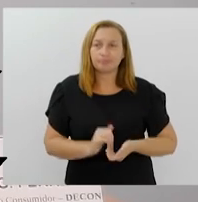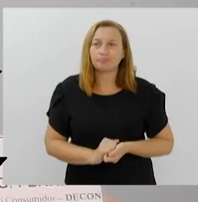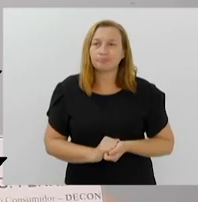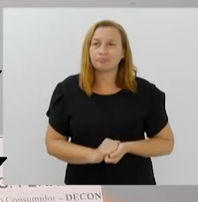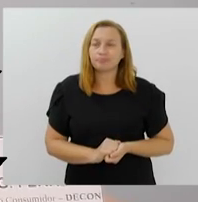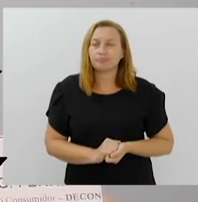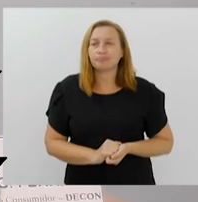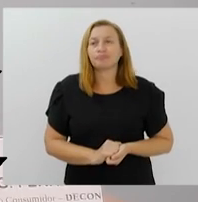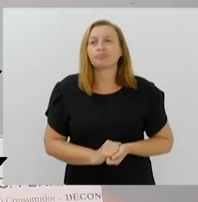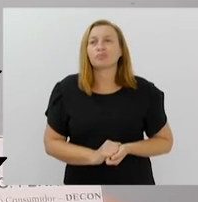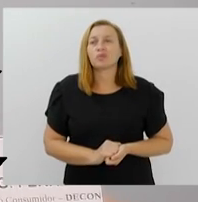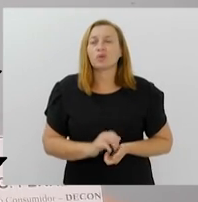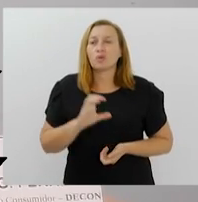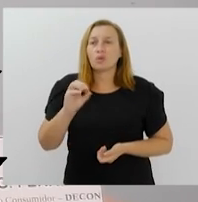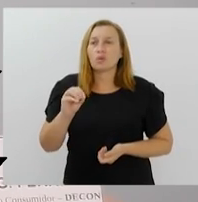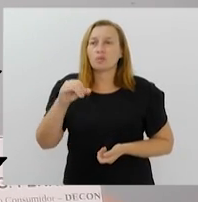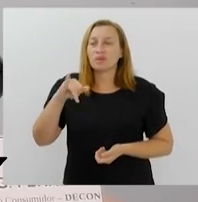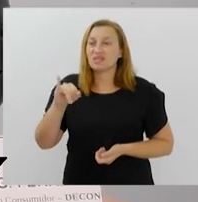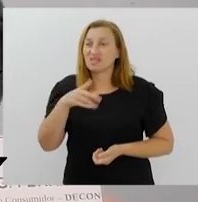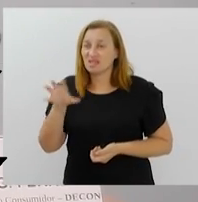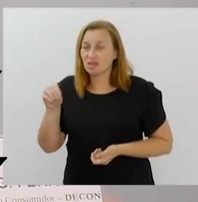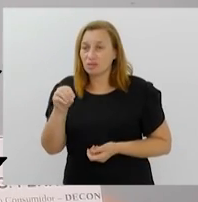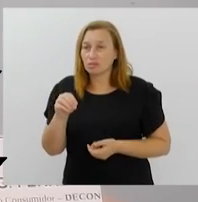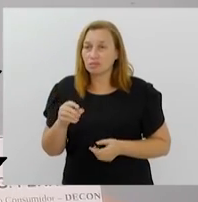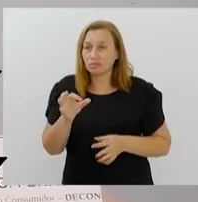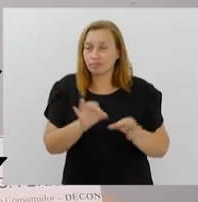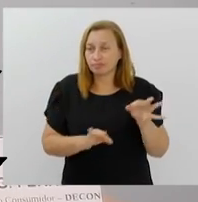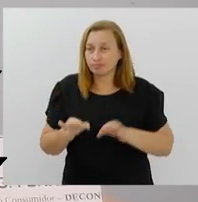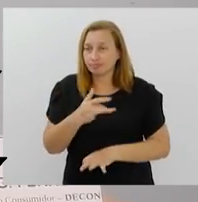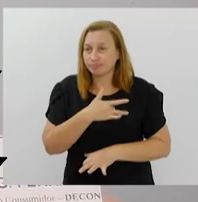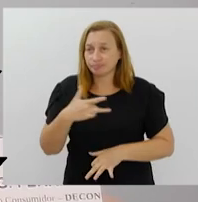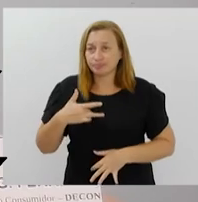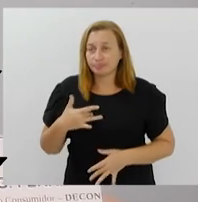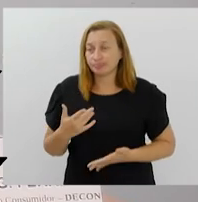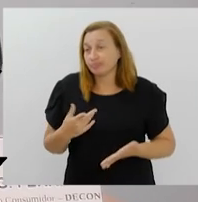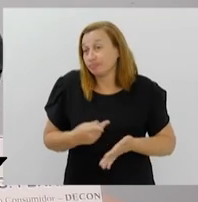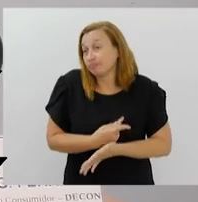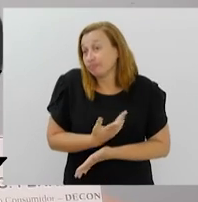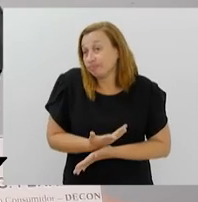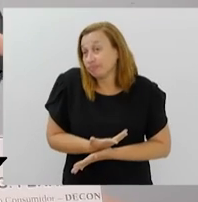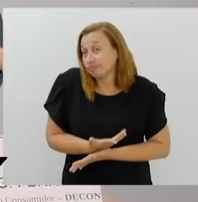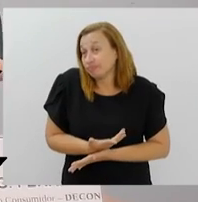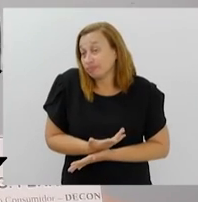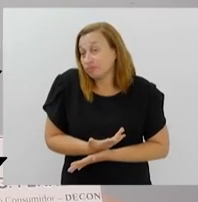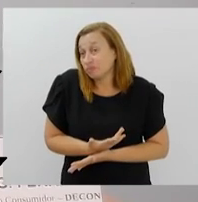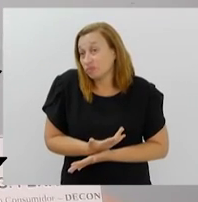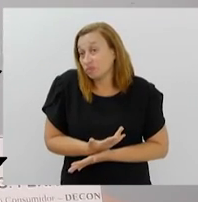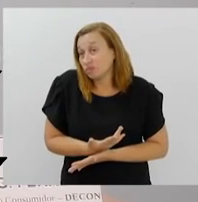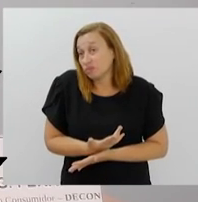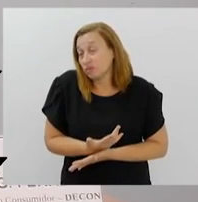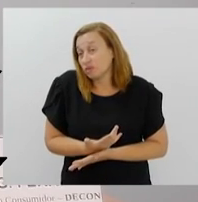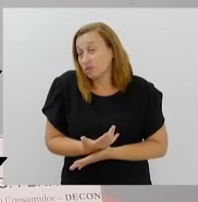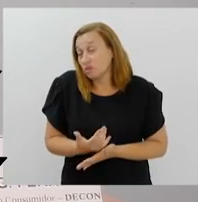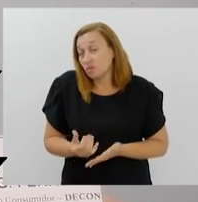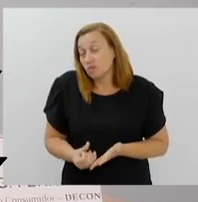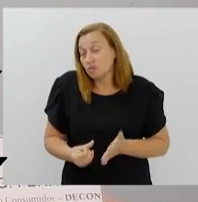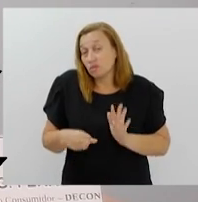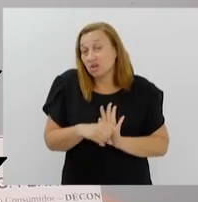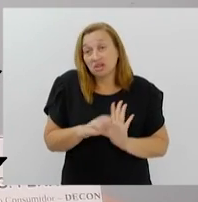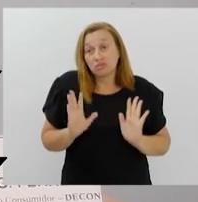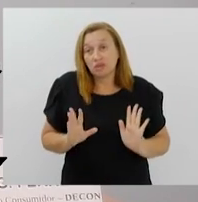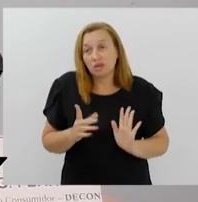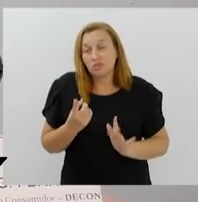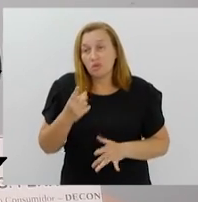eh vai ocorrer vai acarretar em de repente uma lesão corporal gravíssima a pessoa vai até um